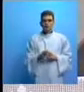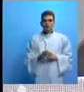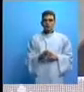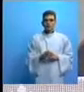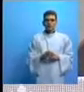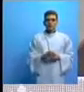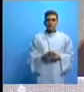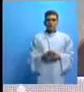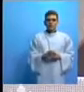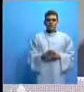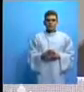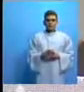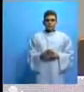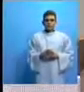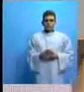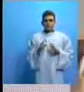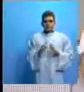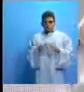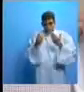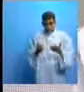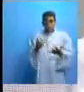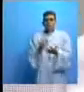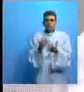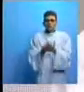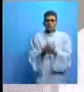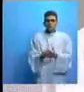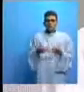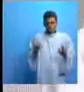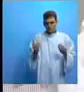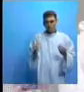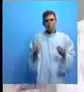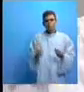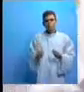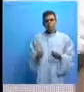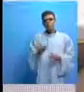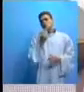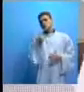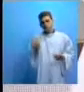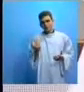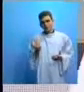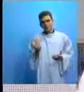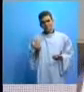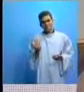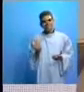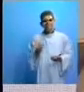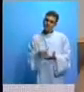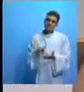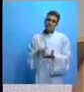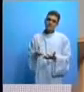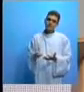Olha como o demônio é terrível. E esse confessionário tem um sofá bem bonito para a pessoa sentar, e atrás